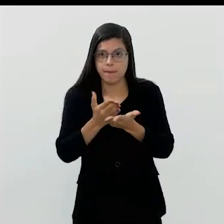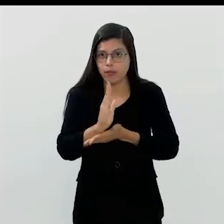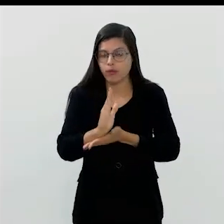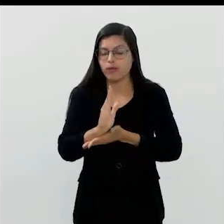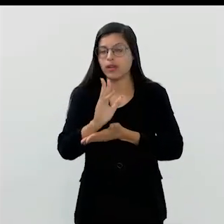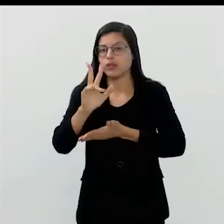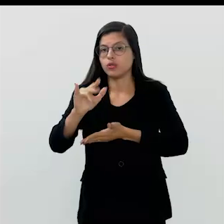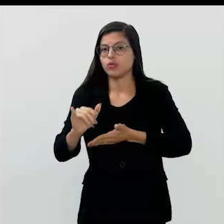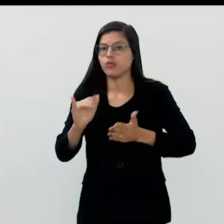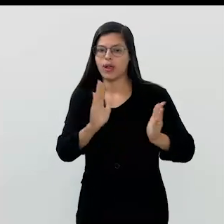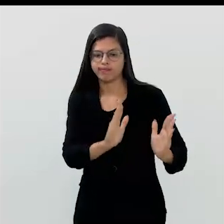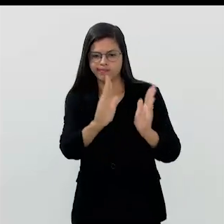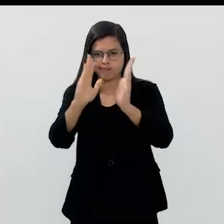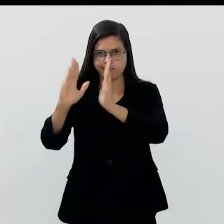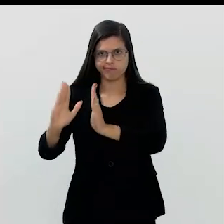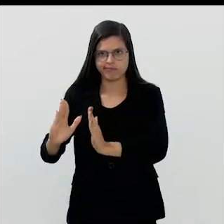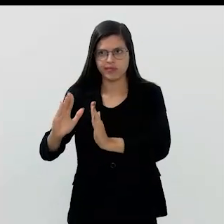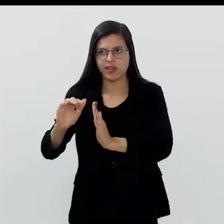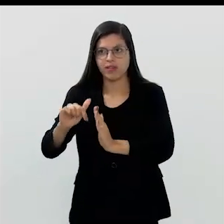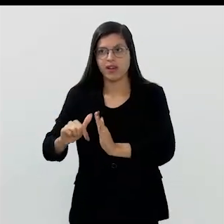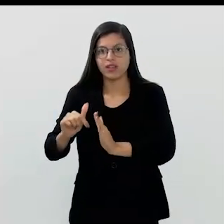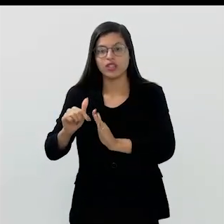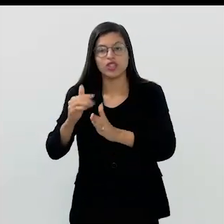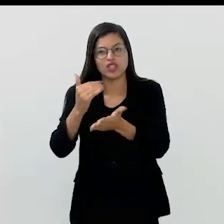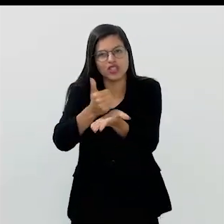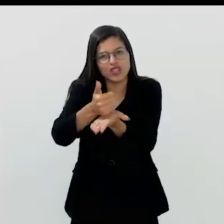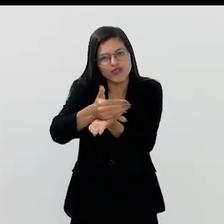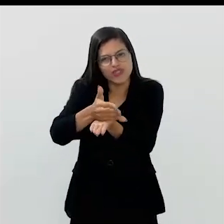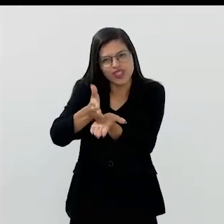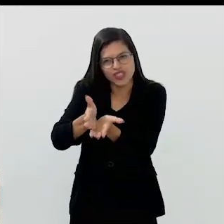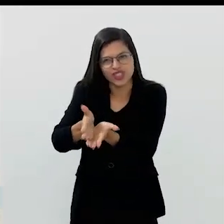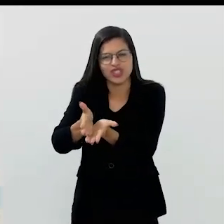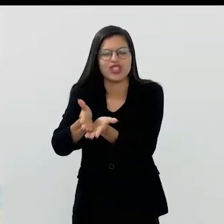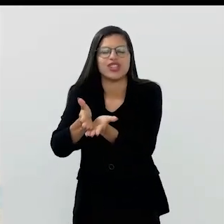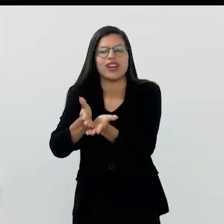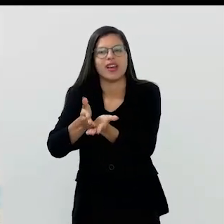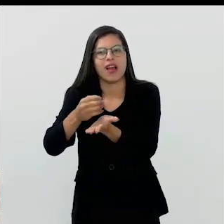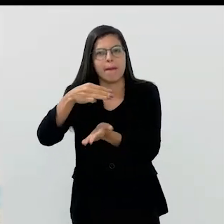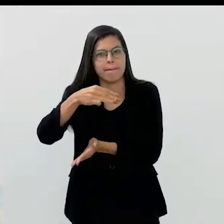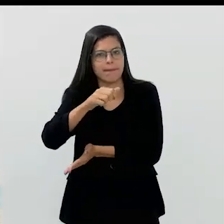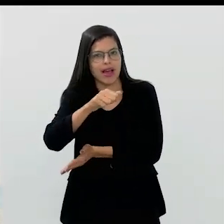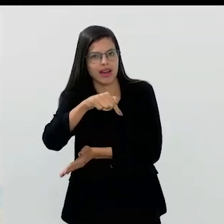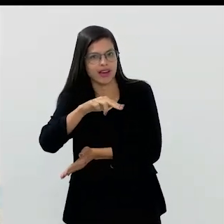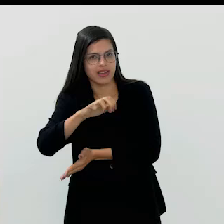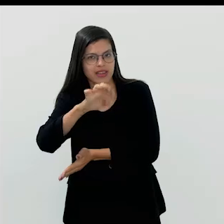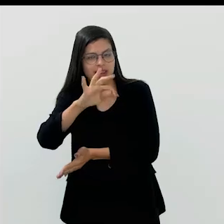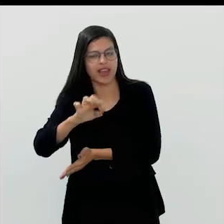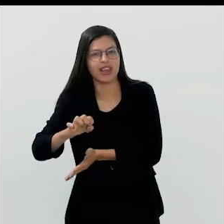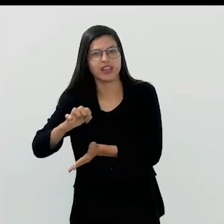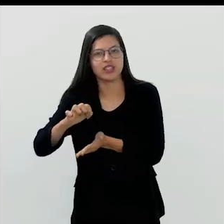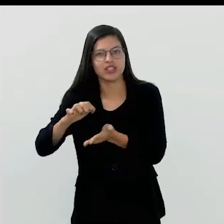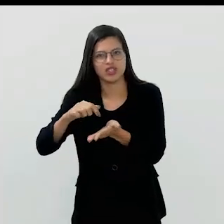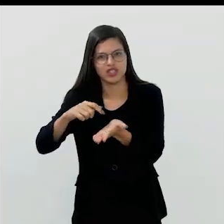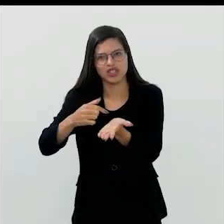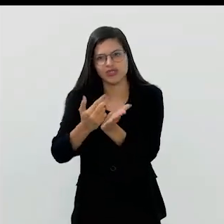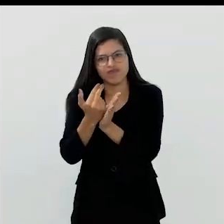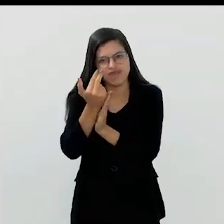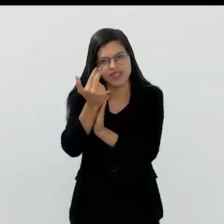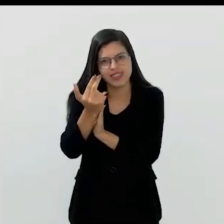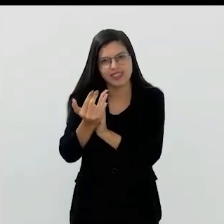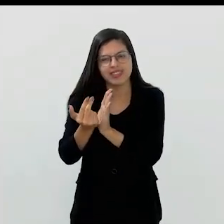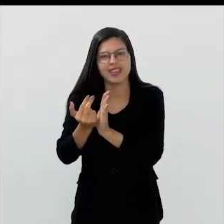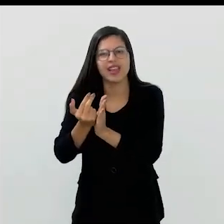gente passa para a parte de fatiar a maquete. Onde você risca os contornos da forma,